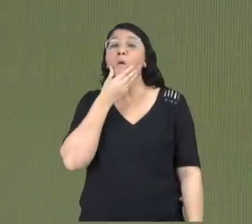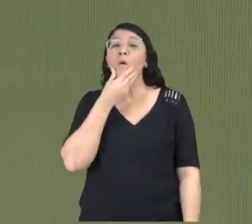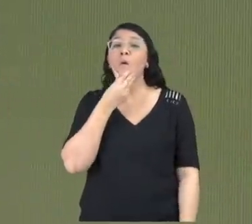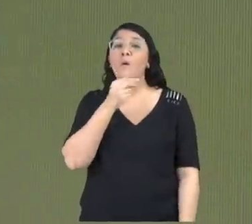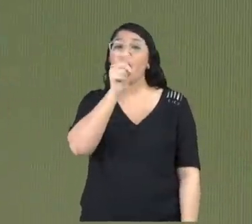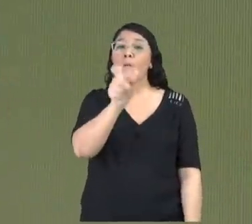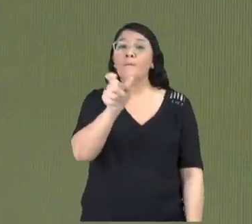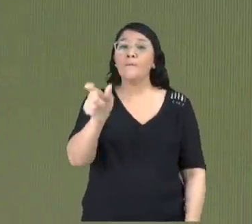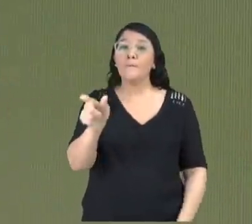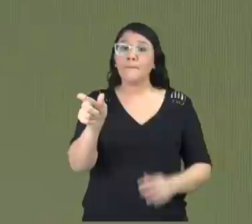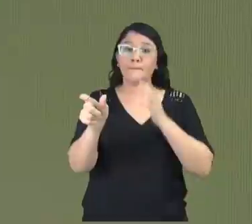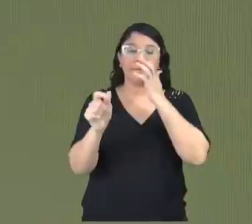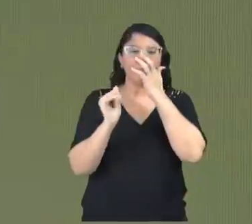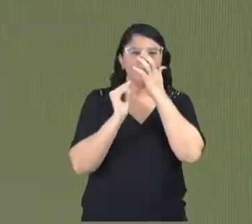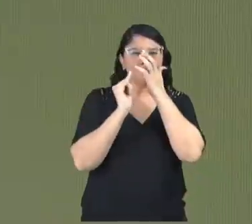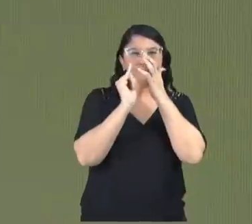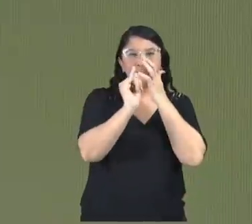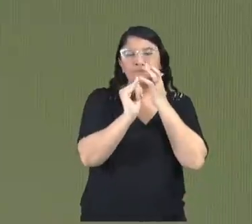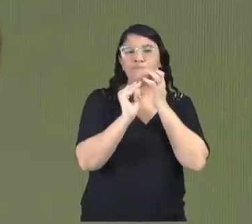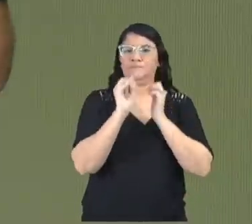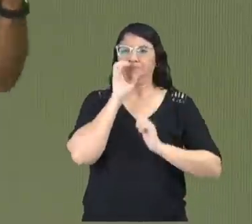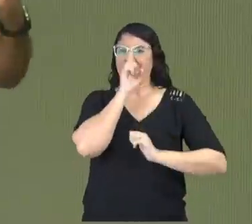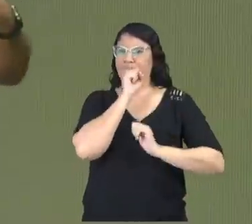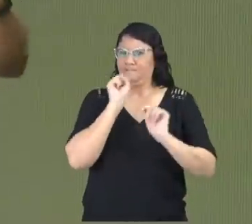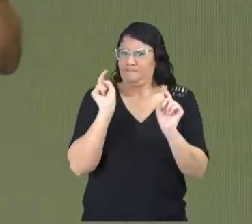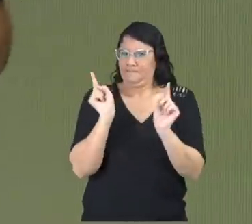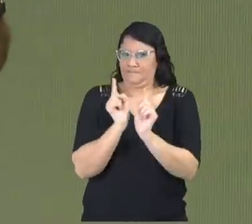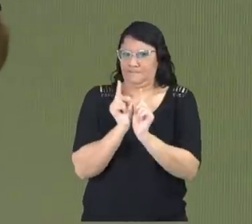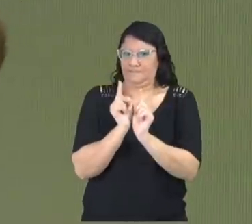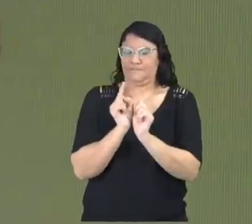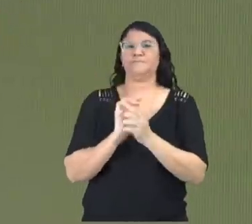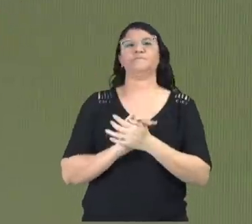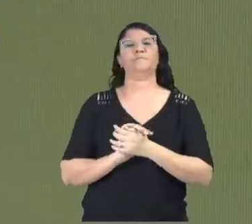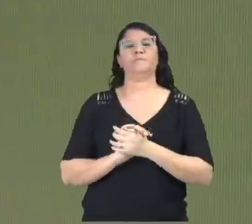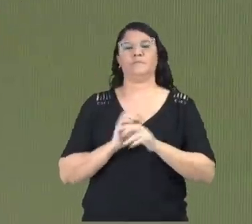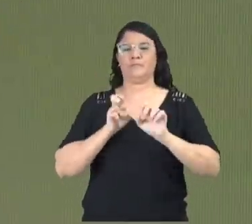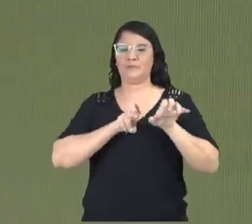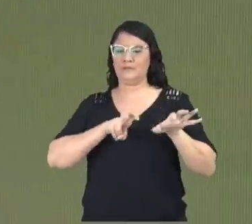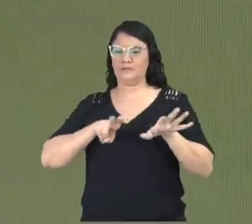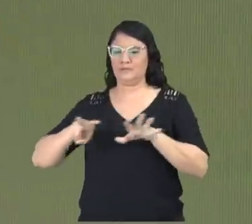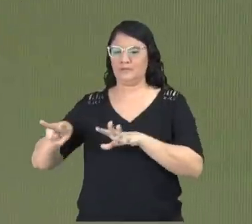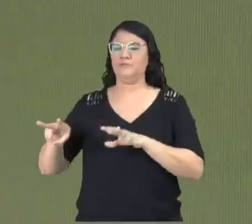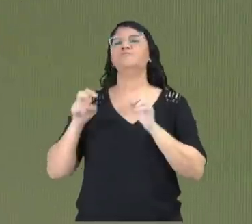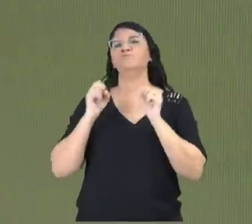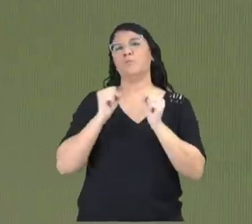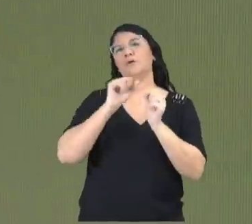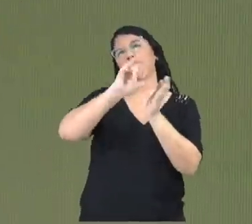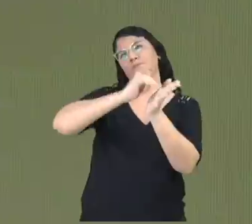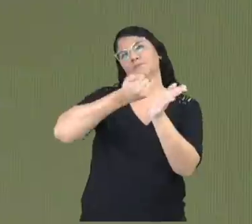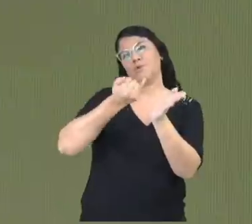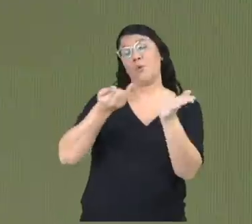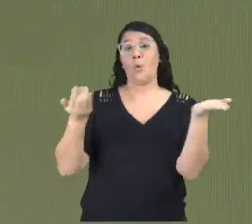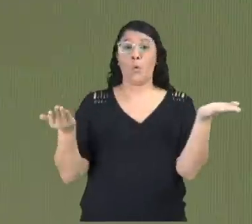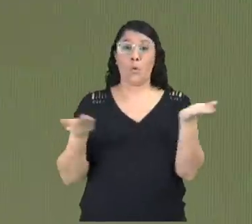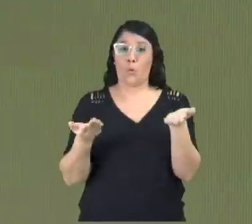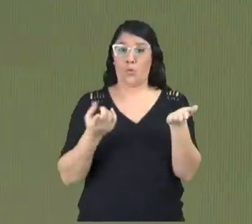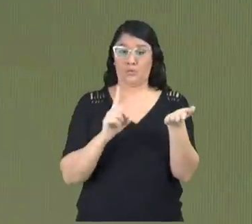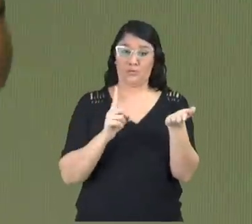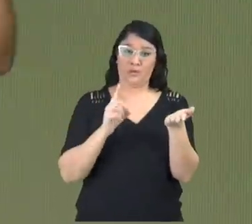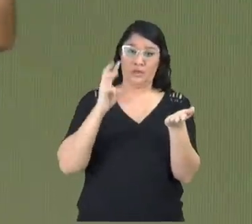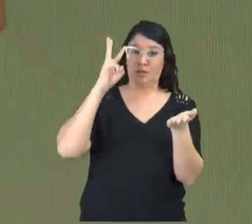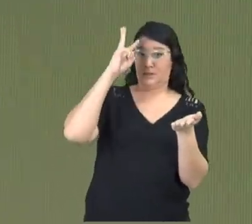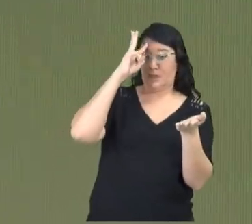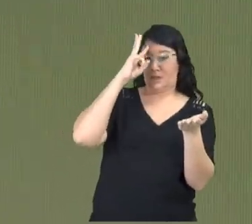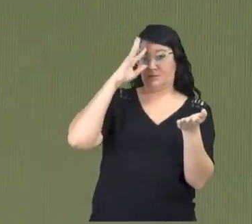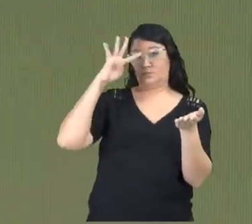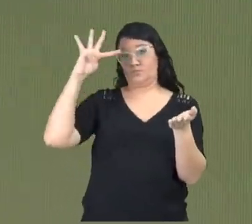uma prévia, tá? Durante a semana você vai poder se inscrever, não hoje, eu acho que lá para terça ou quarta-feira já